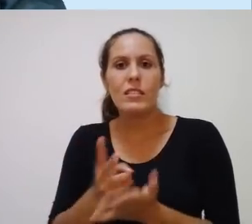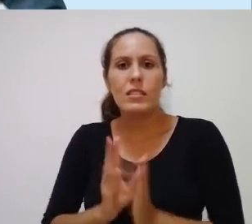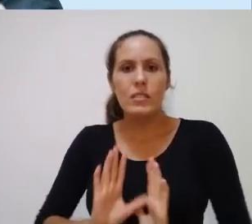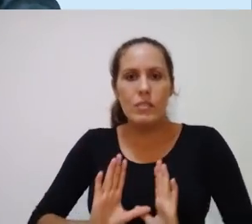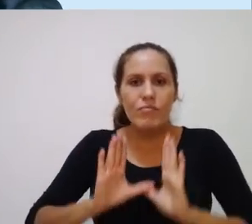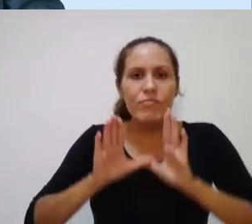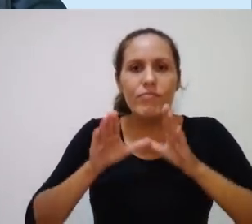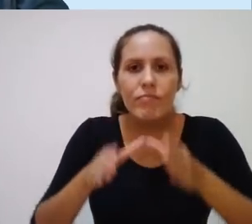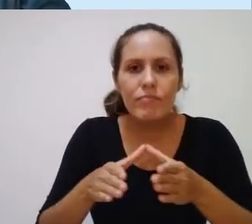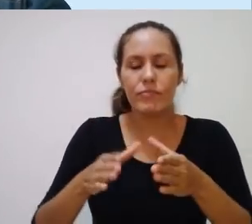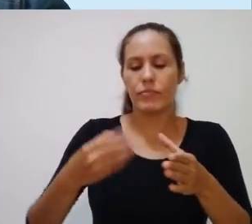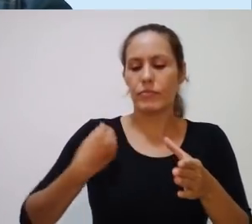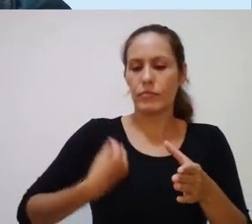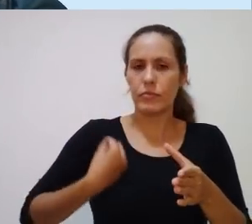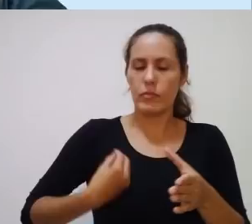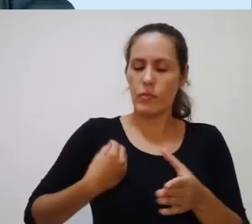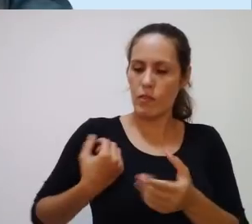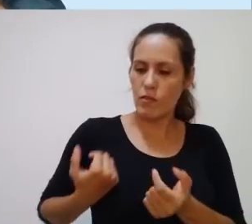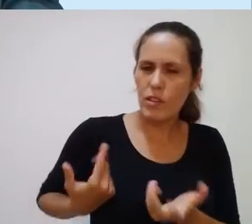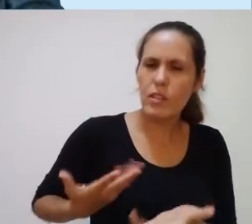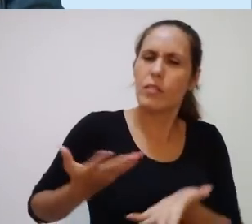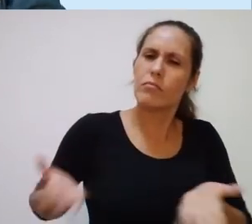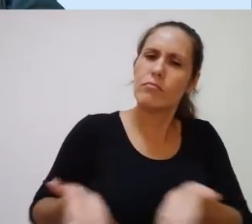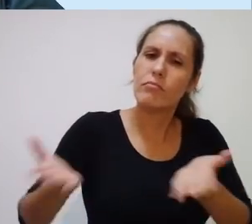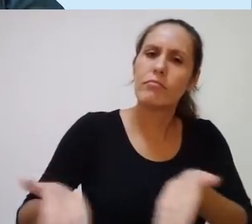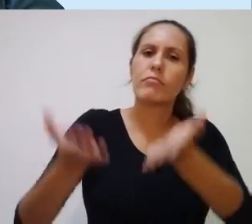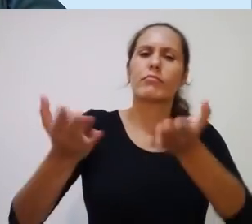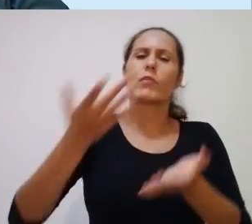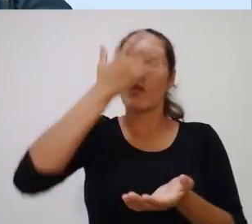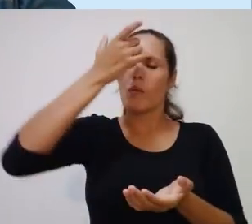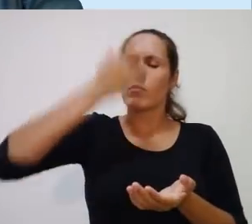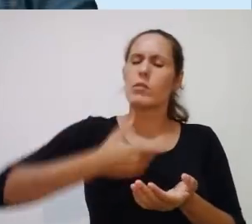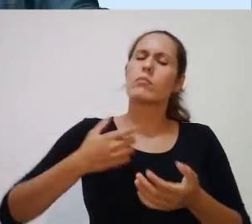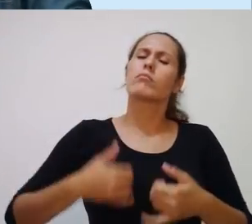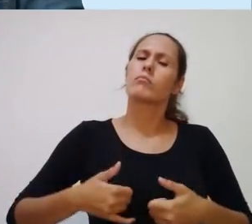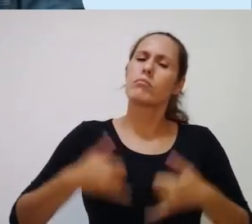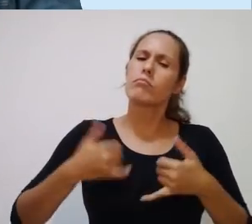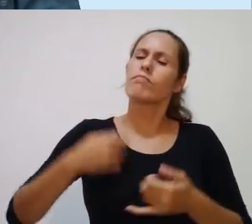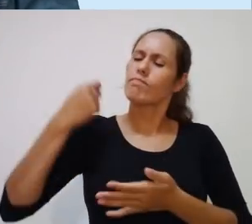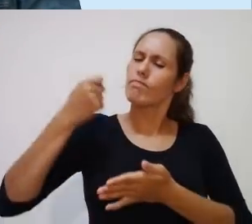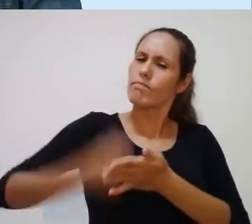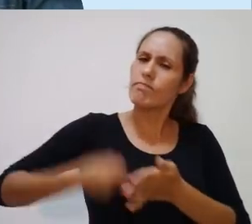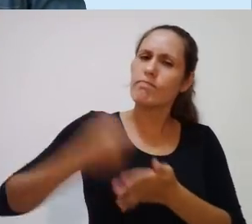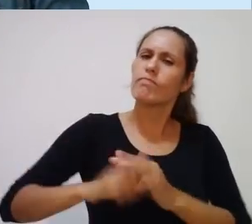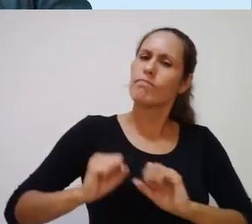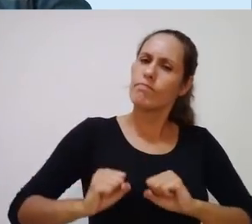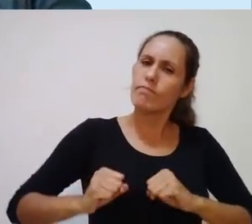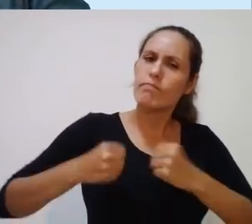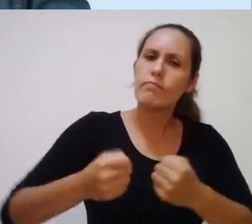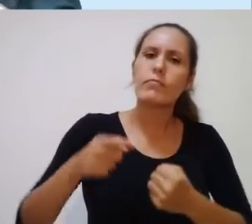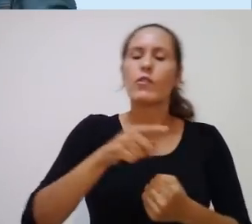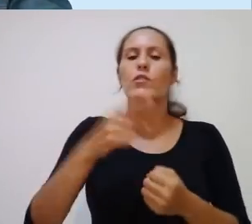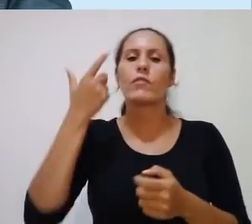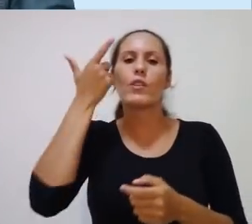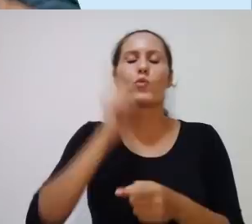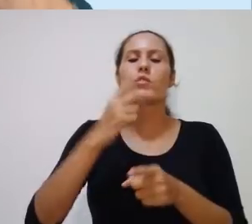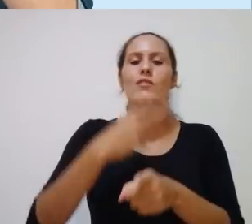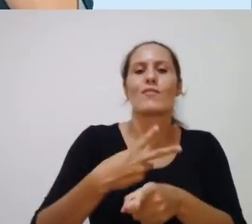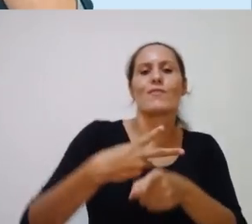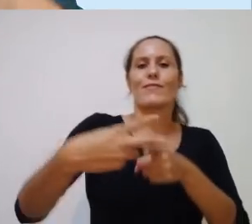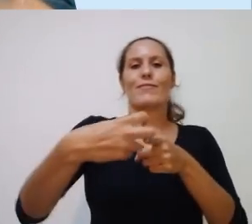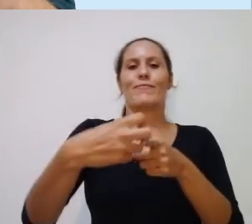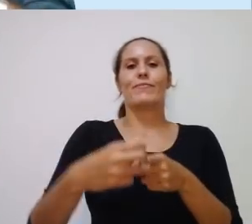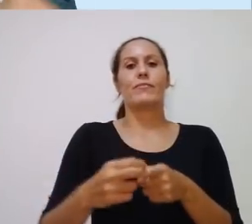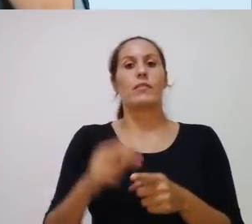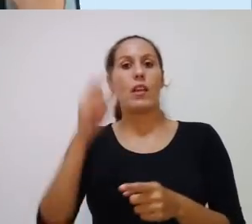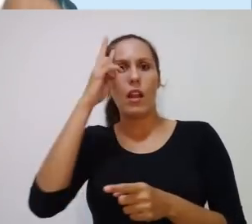as vidas das pessoas que passam por você. Seja uma pessoa resiliente, mude, persistente, que você vai vencer. Lembre-se, você